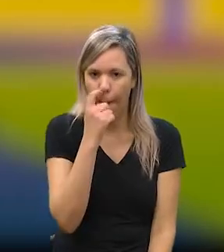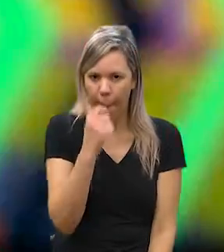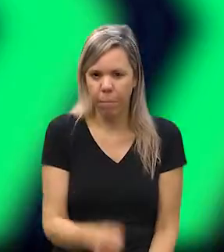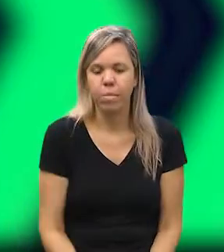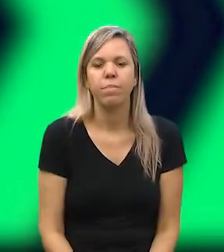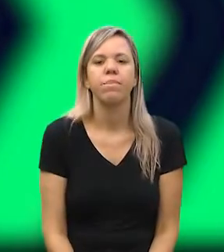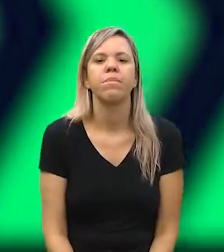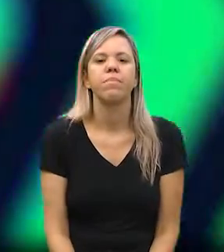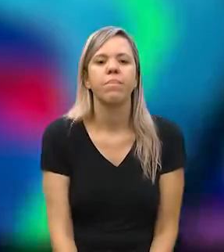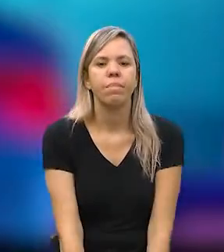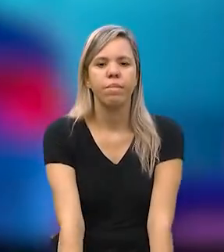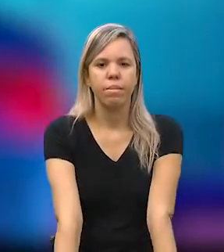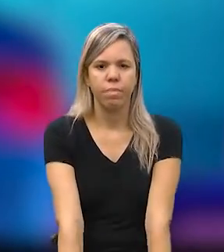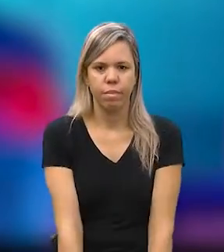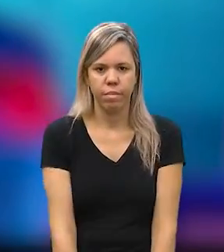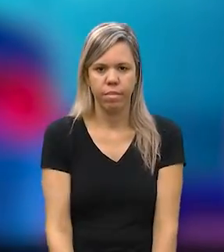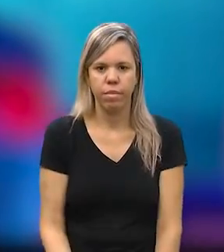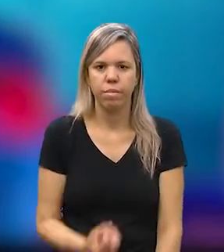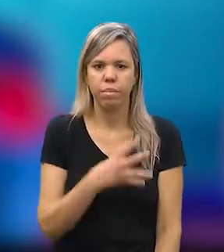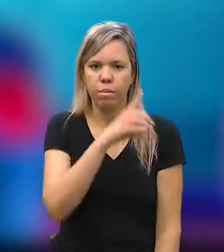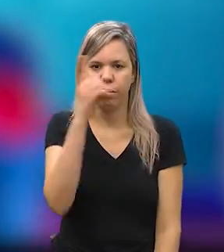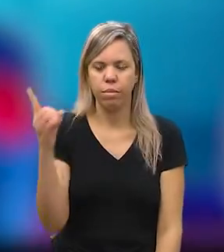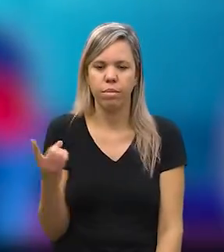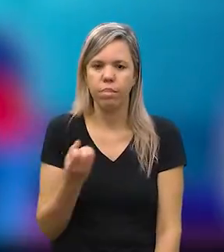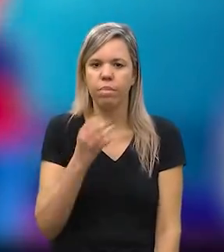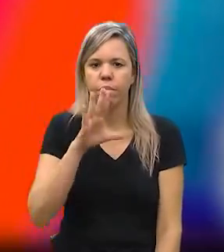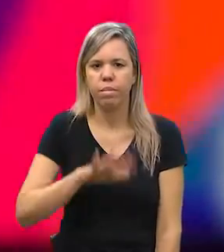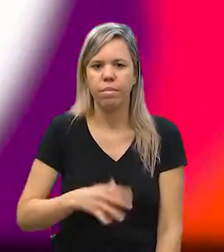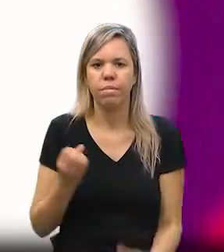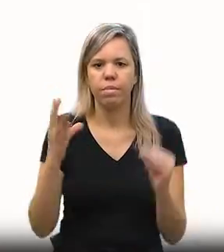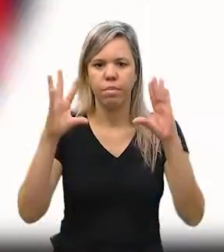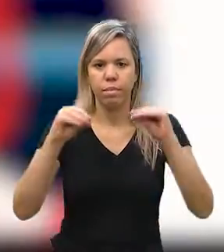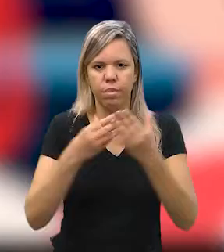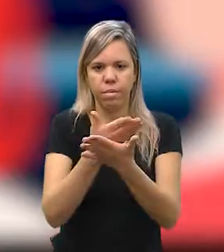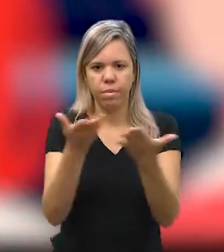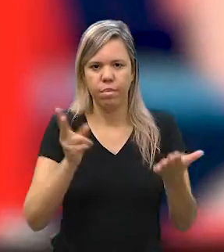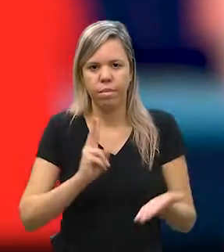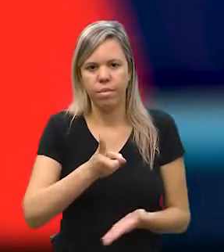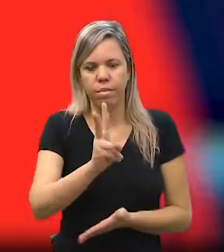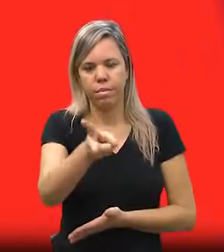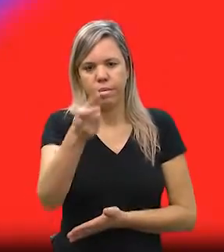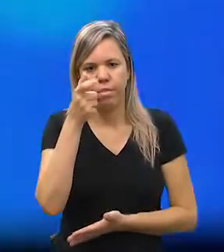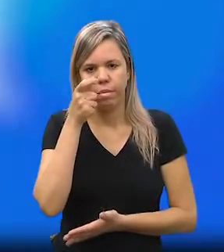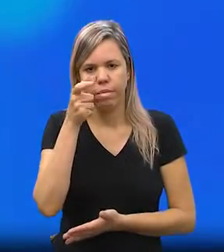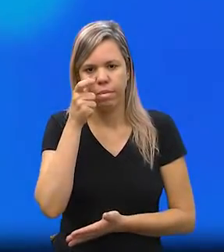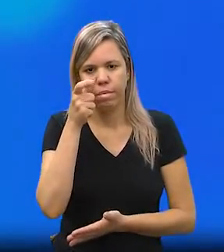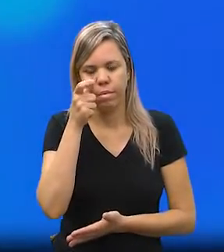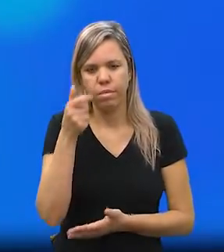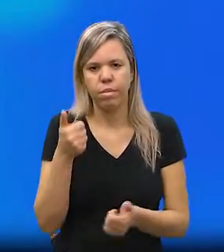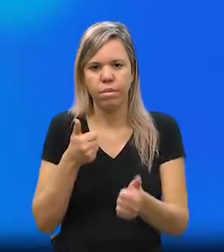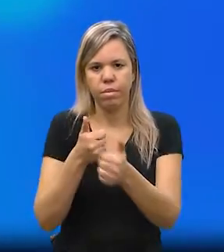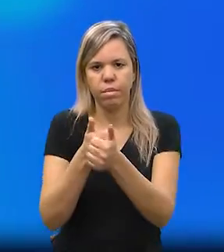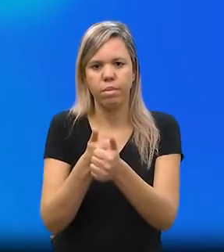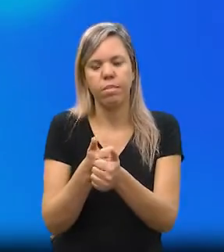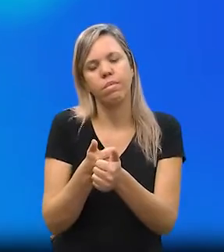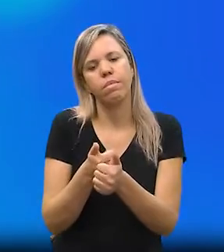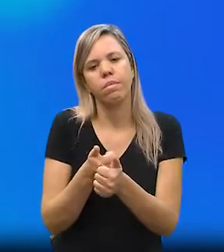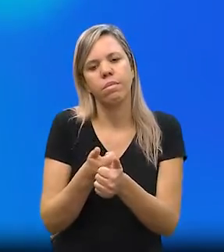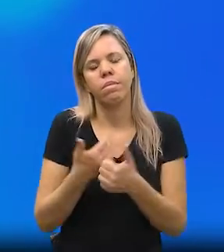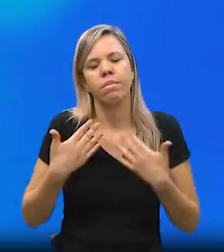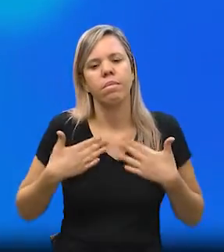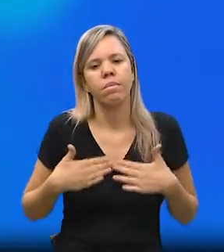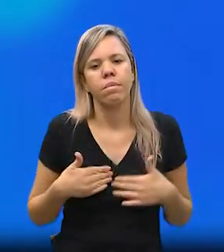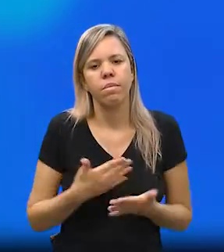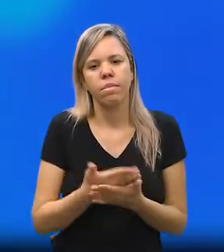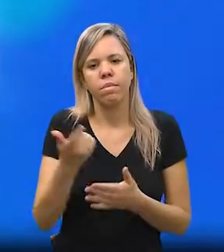Oi, oi, oi, bom dia, boa tarde e também uma boa noite para você que está sempre aí já se aconchegando, né? Está